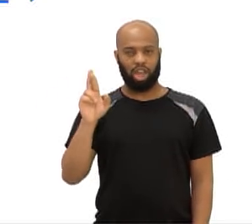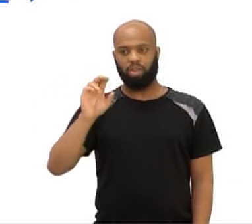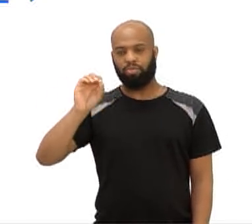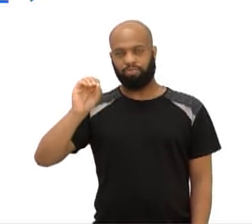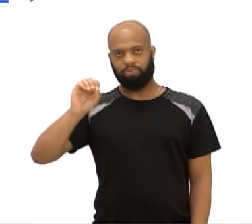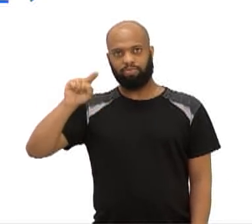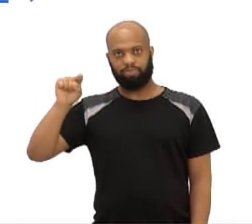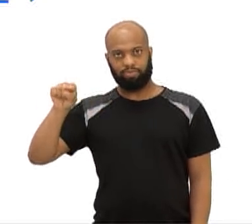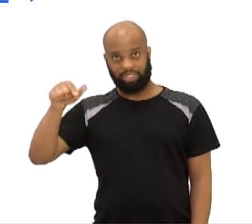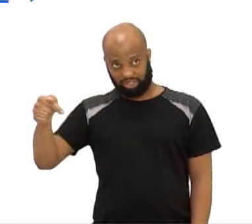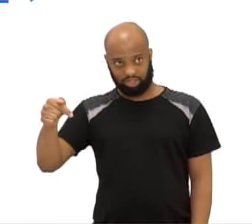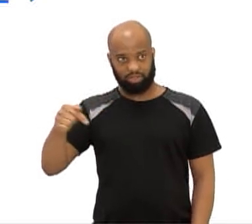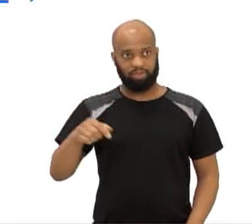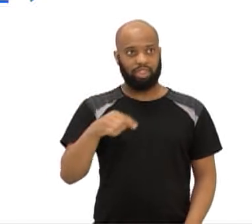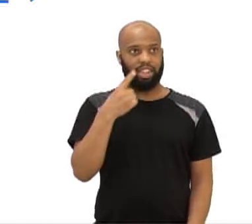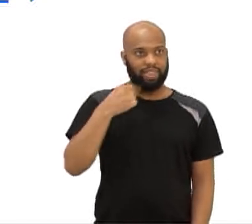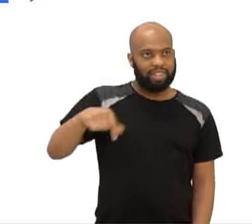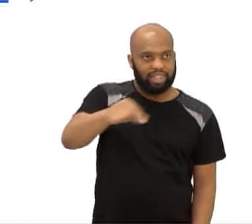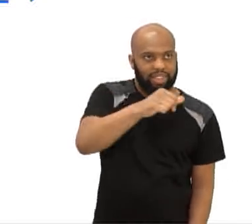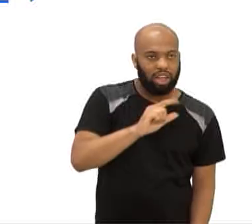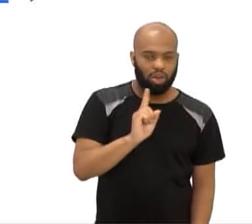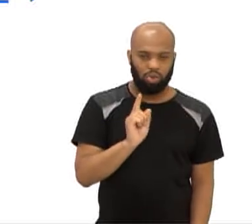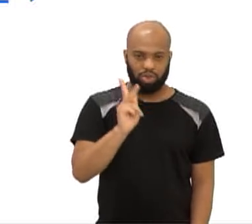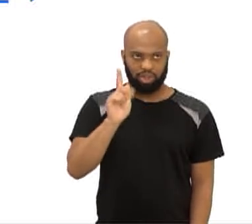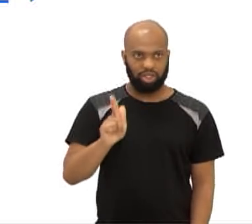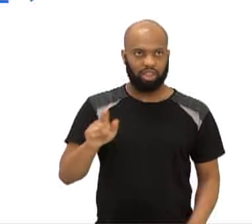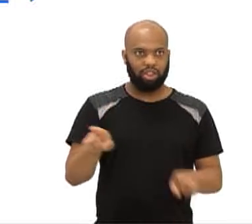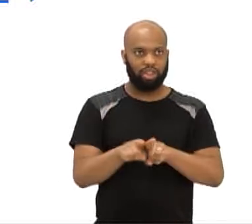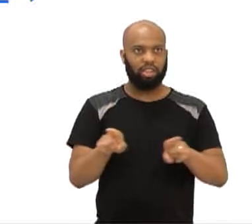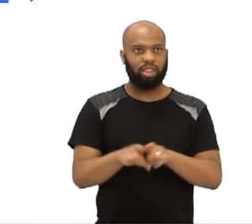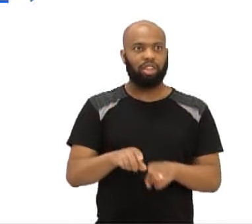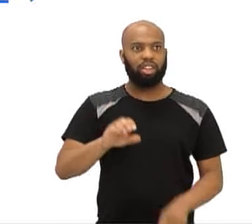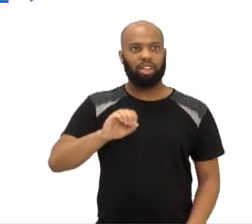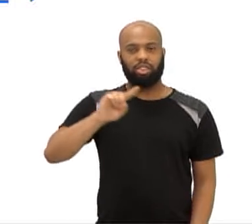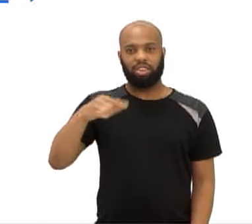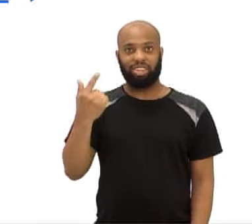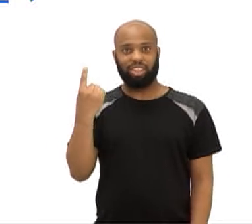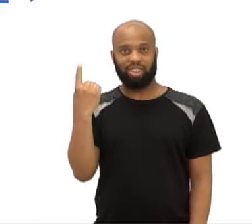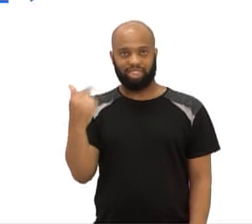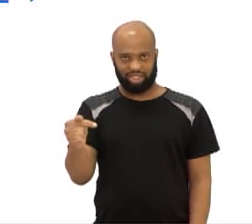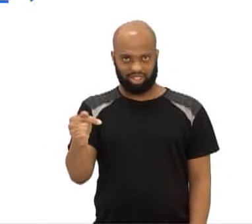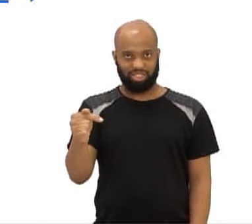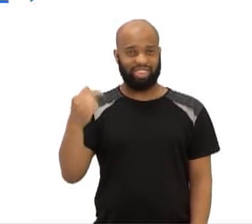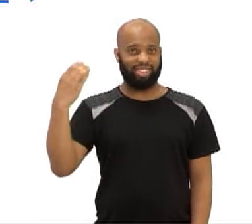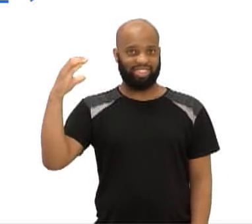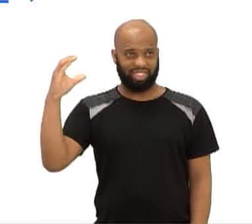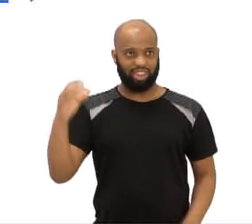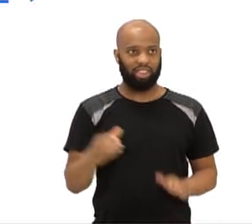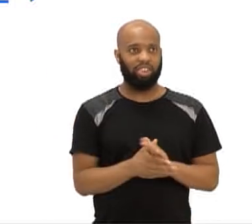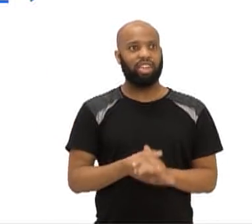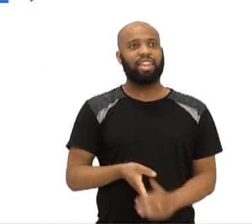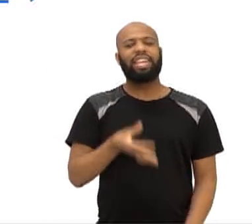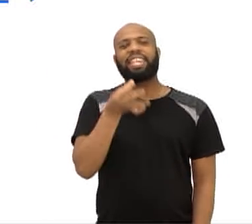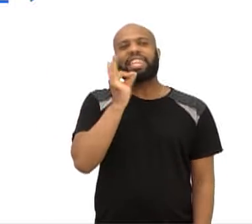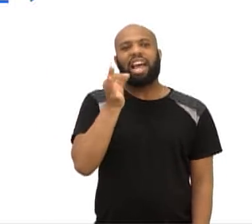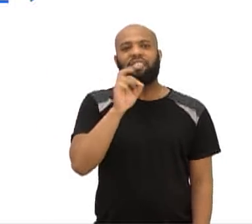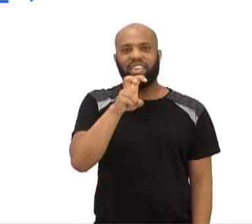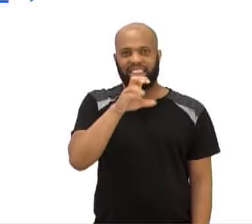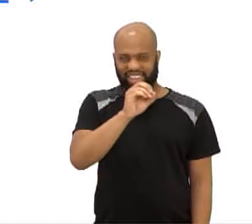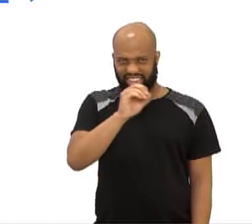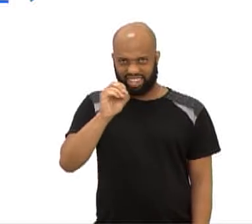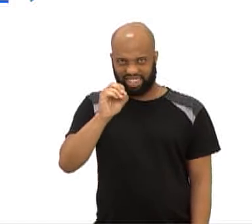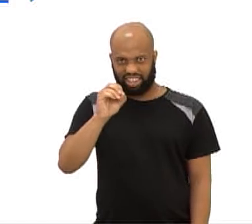1,07. Sal Azir, pacote de 1 quilo, por 17 centavos. E o café Haiti, de